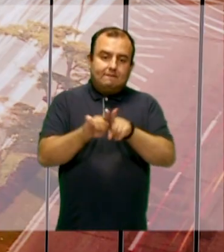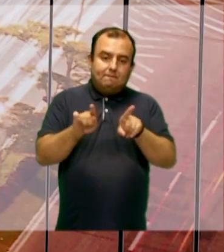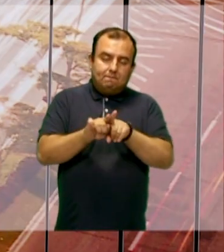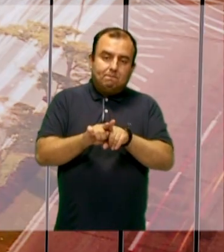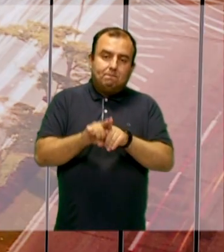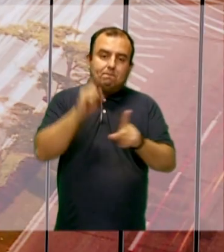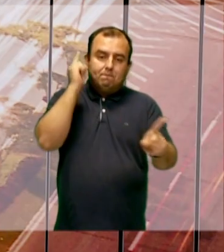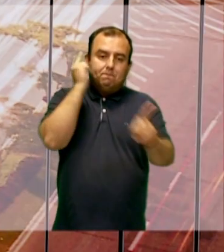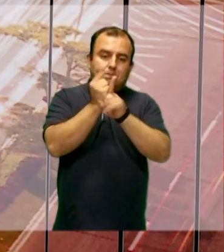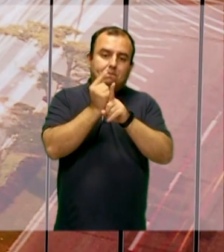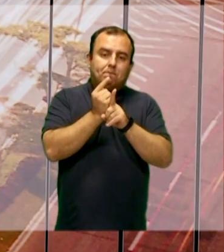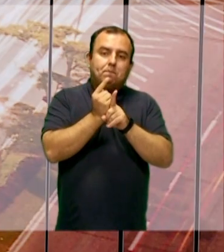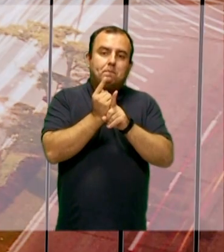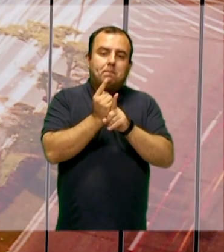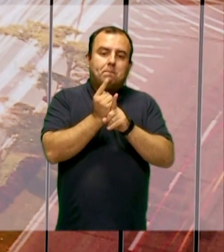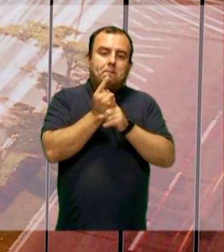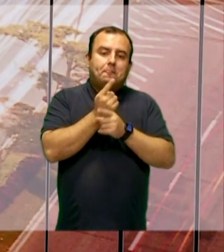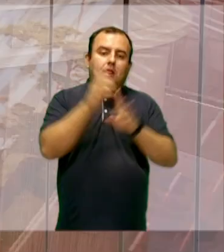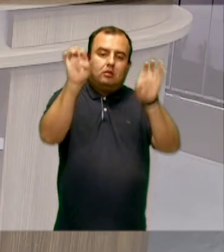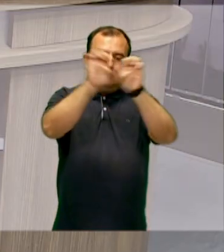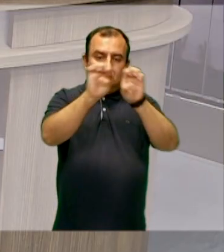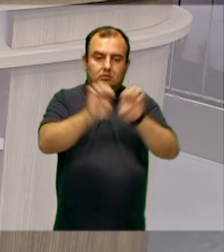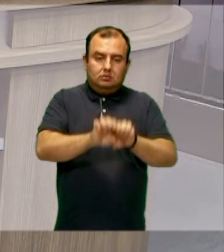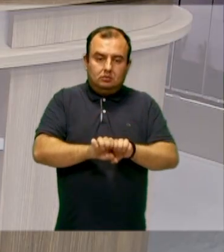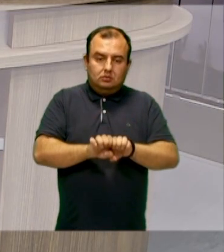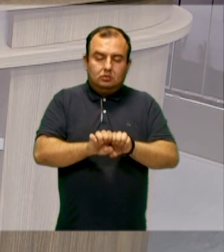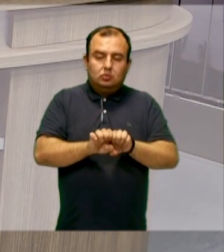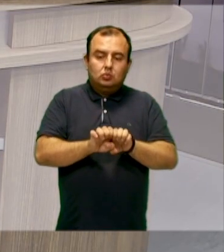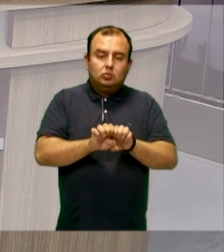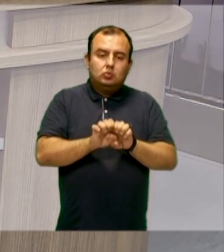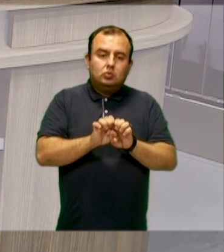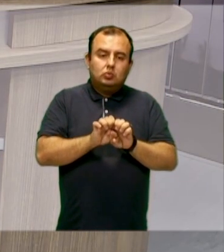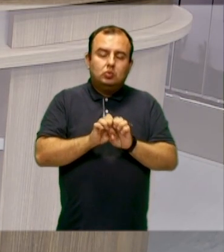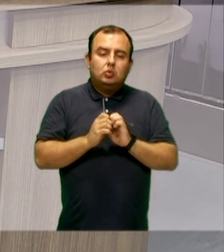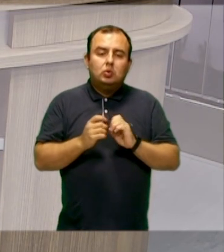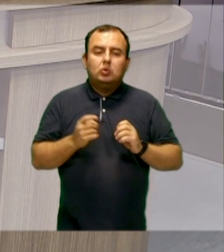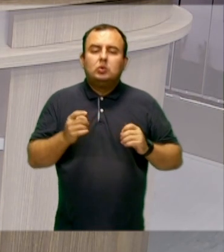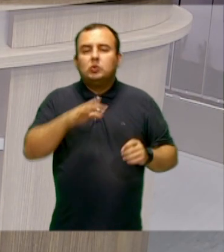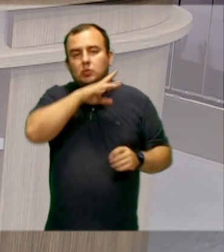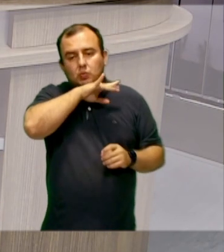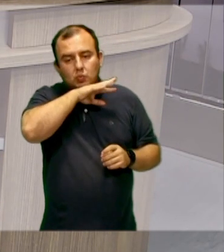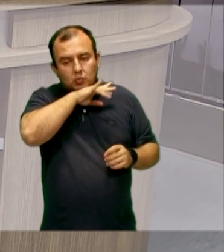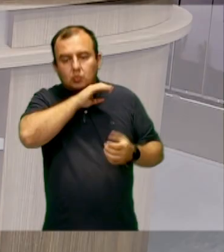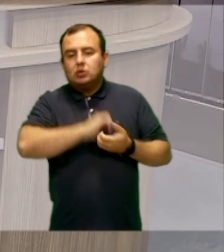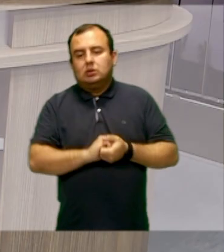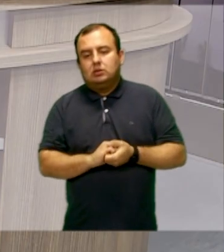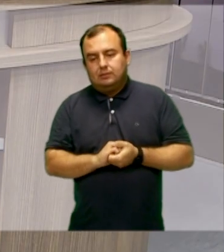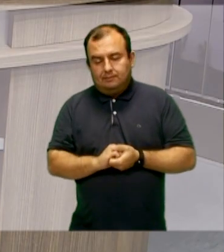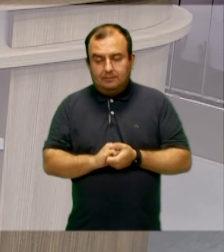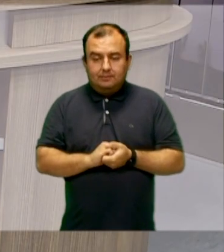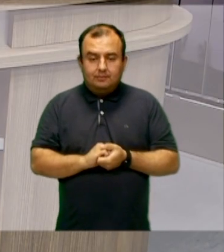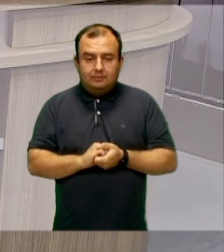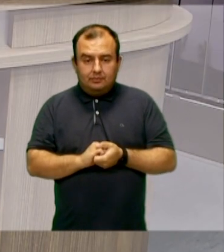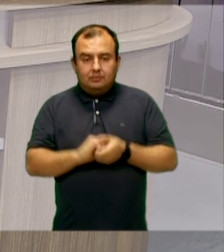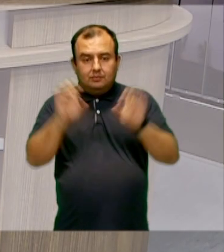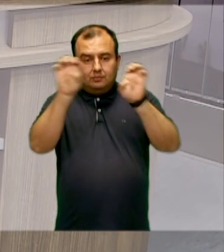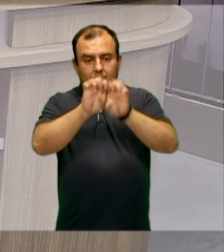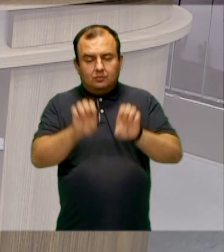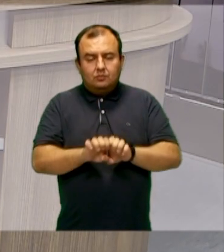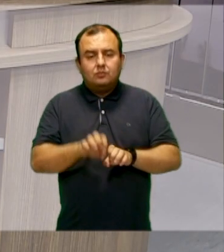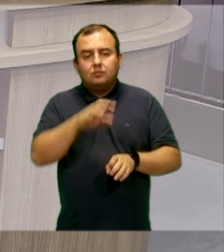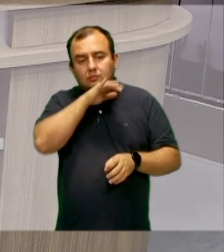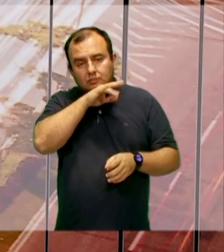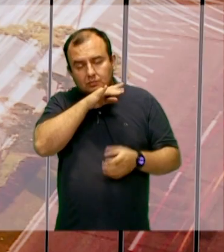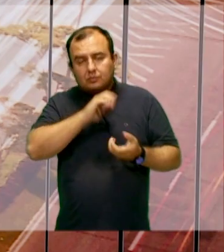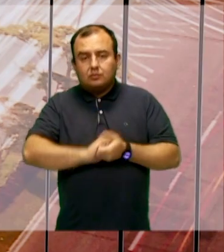e encontraram a estrutura muito ruim, né? A estrutura defasada,